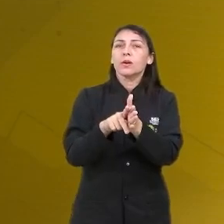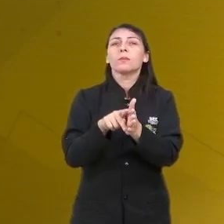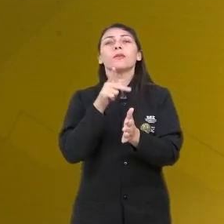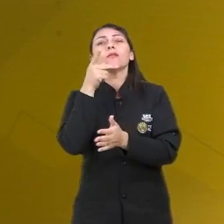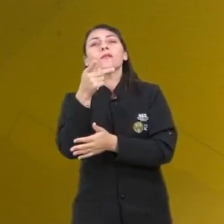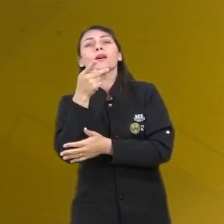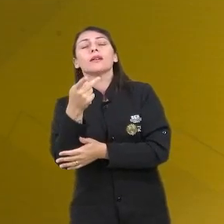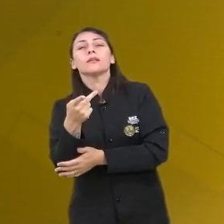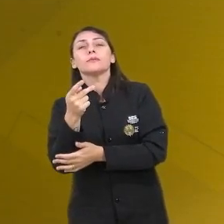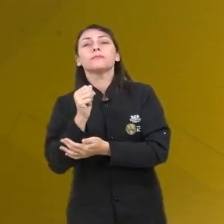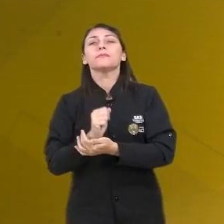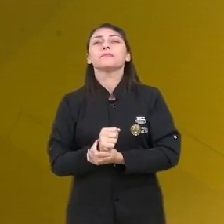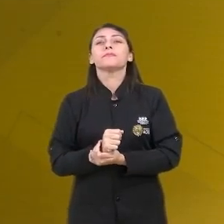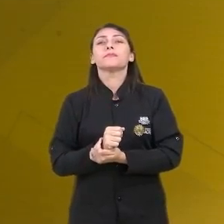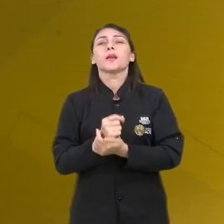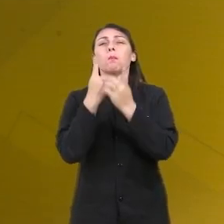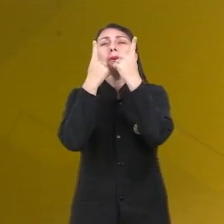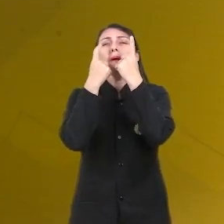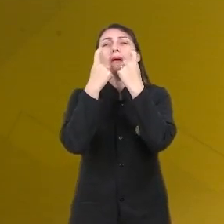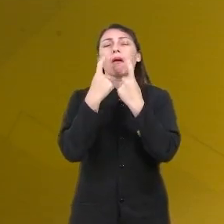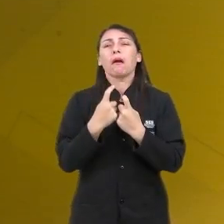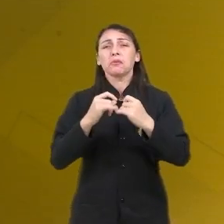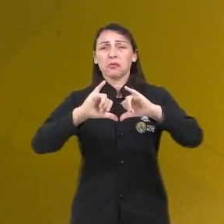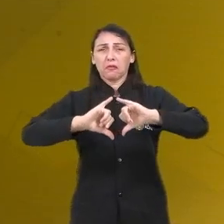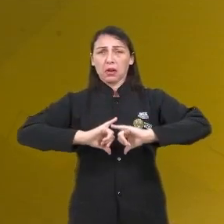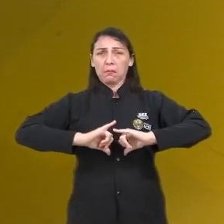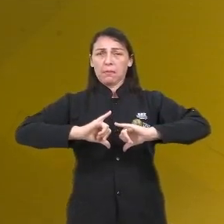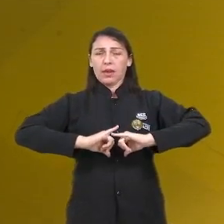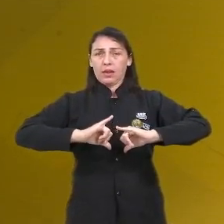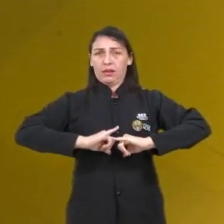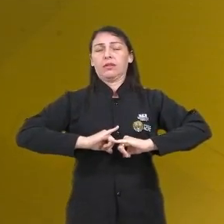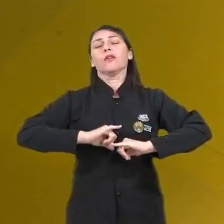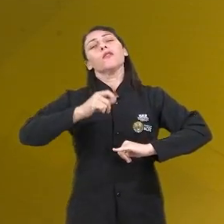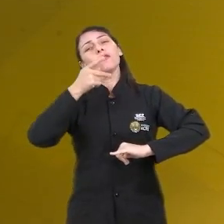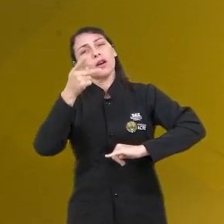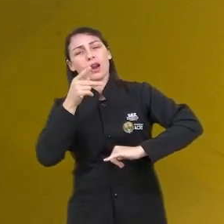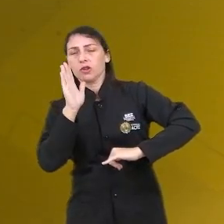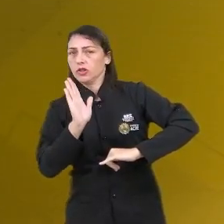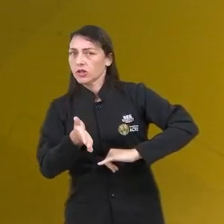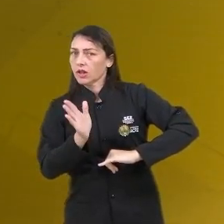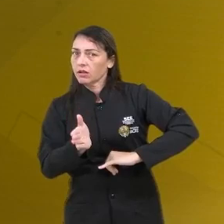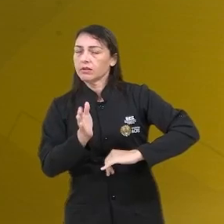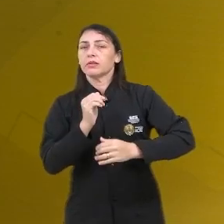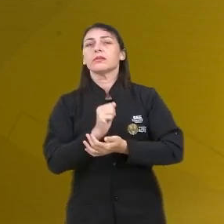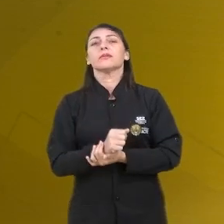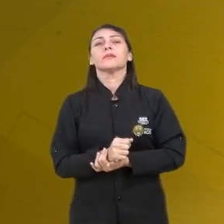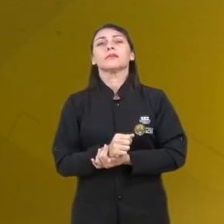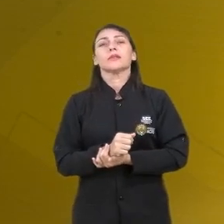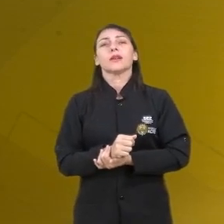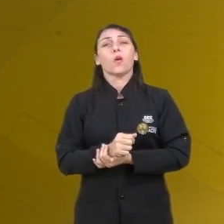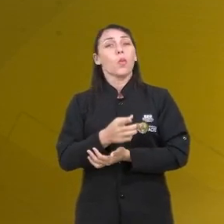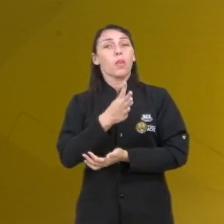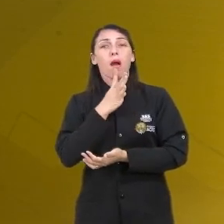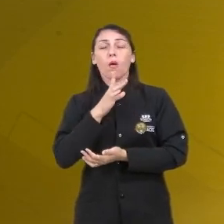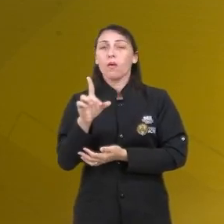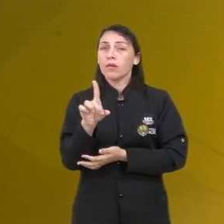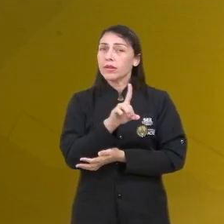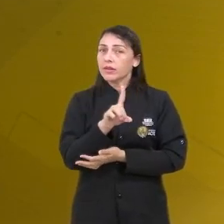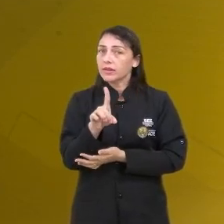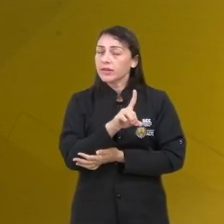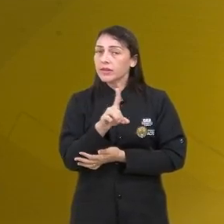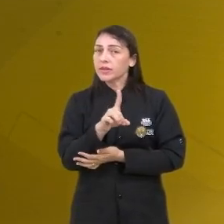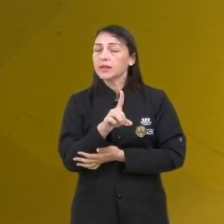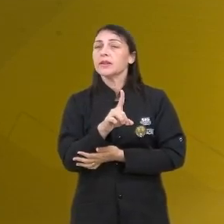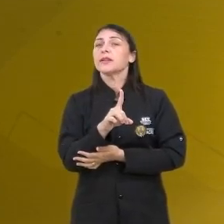fala sobre isso, sobre o pranto. Uma das alternativas fala sobre isso já. Então, por mais que eu não conheça